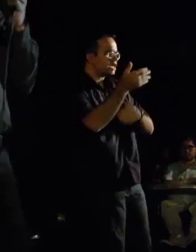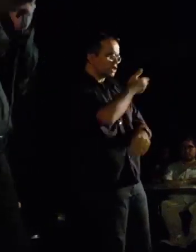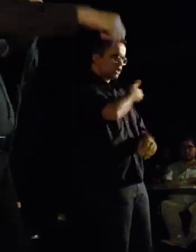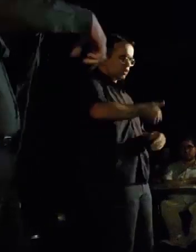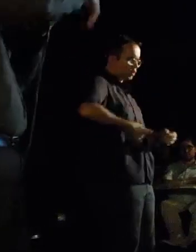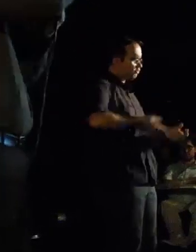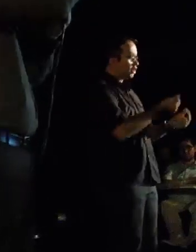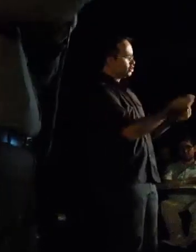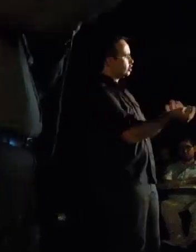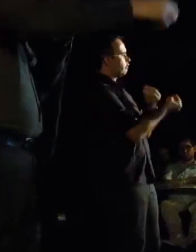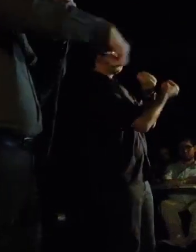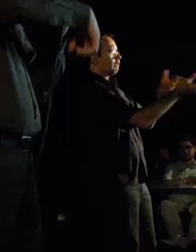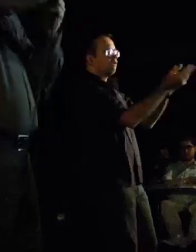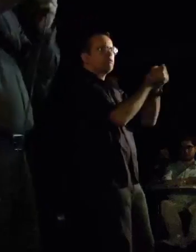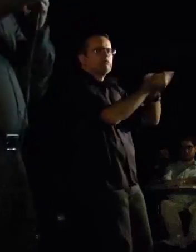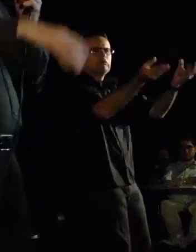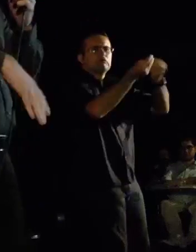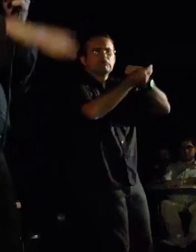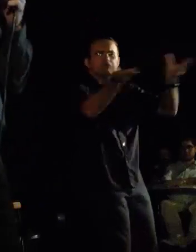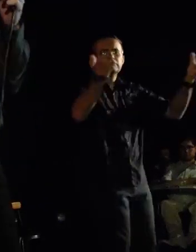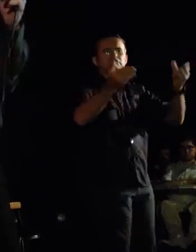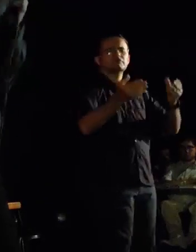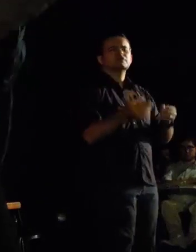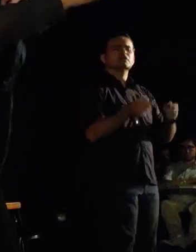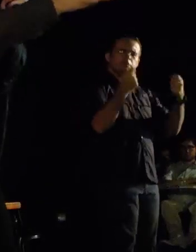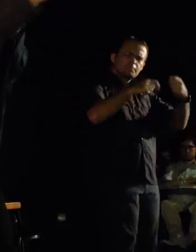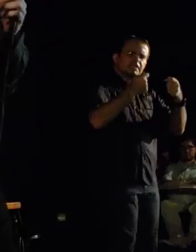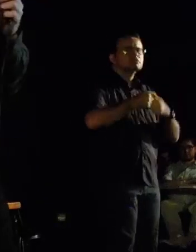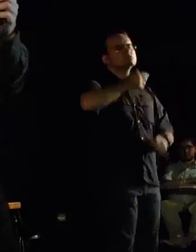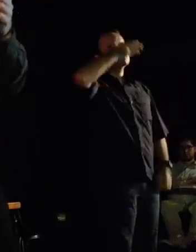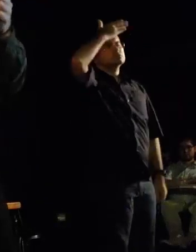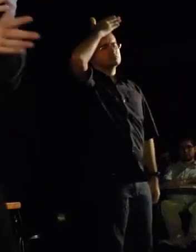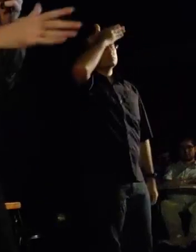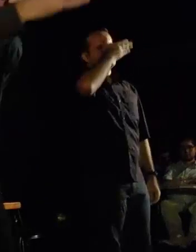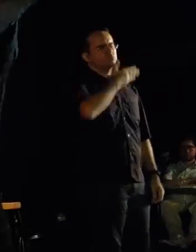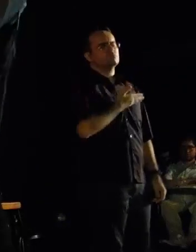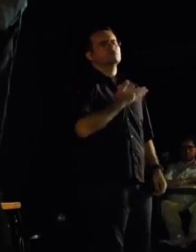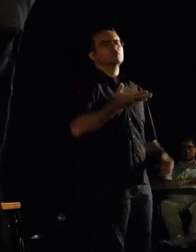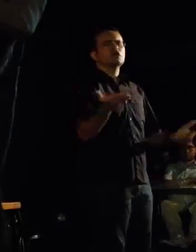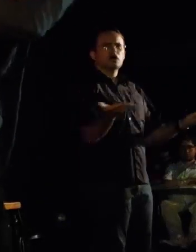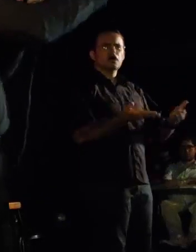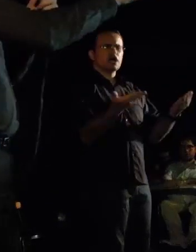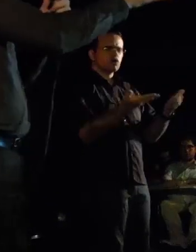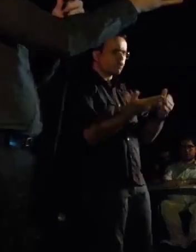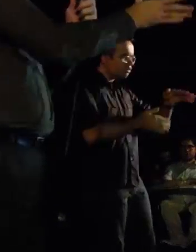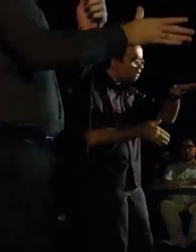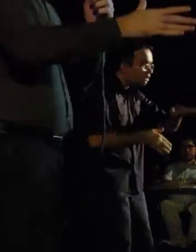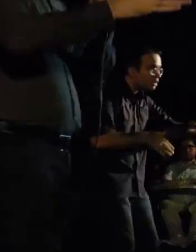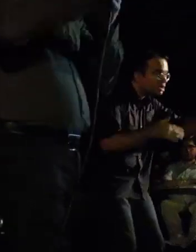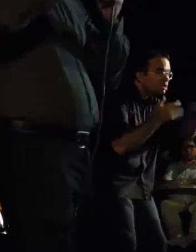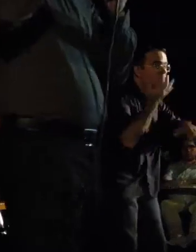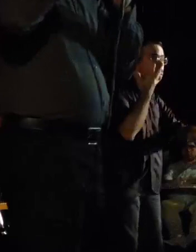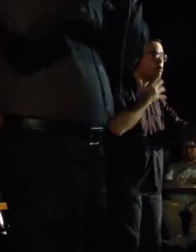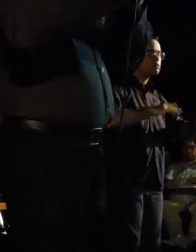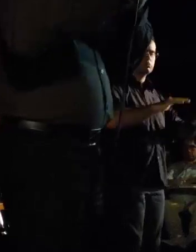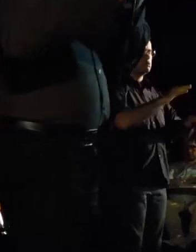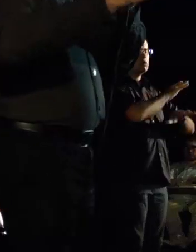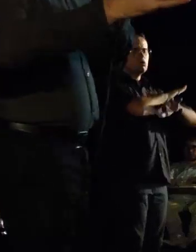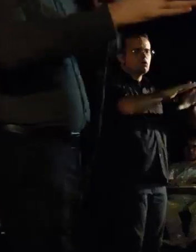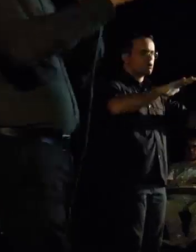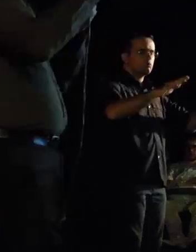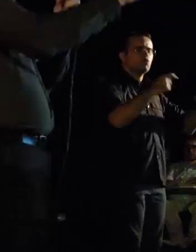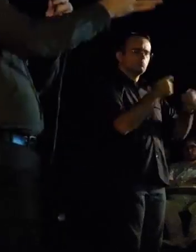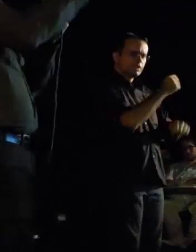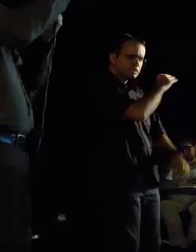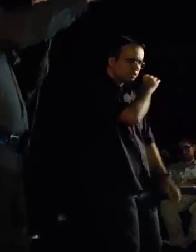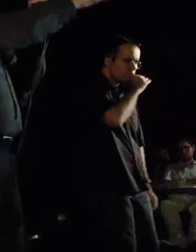aí distribuindo dinheiro para tudo quanto é lugar, certo? É necessário ser sério agora, é necessário deixar de ser criança, é necessário ser adulto, ou